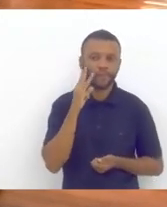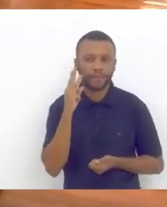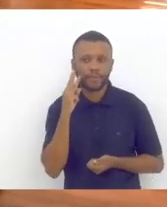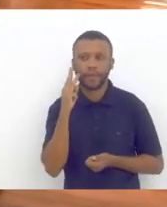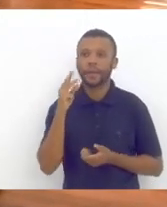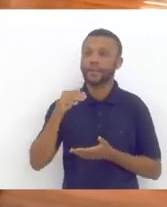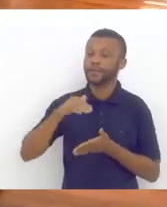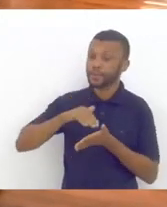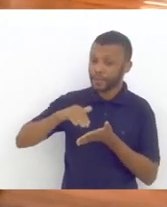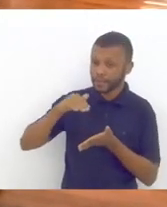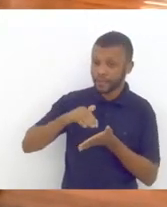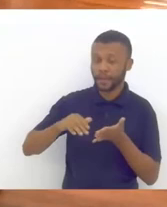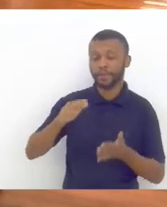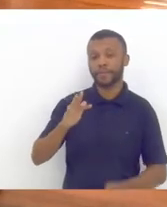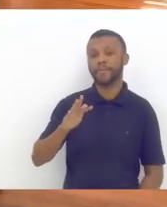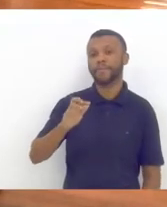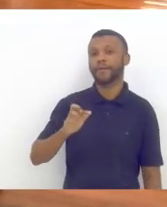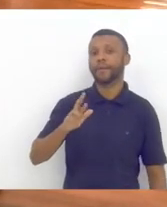Ferreirinha também,